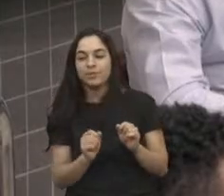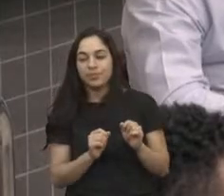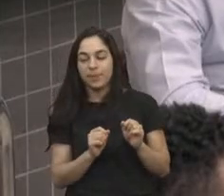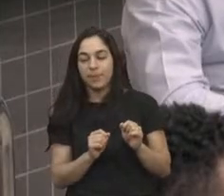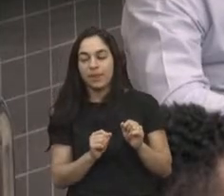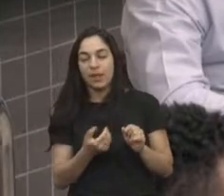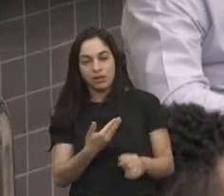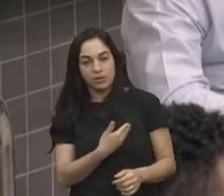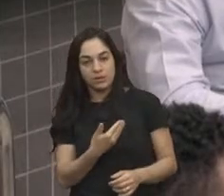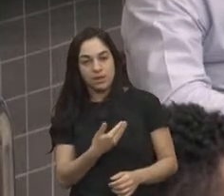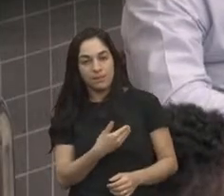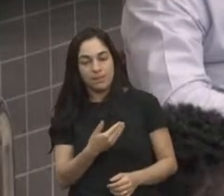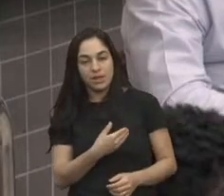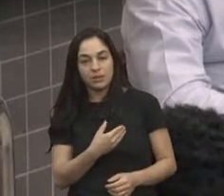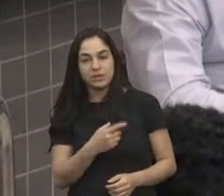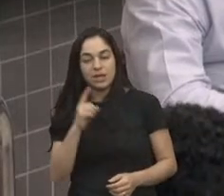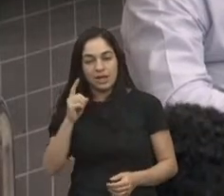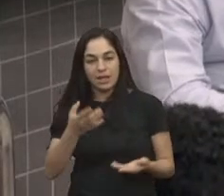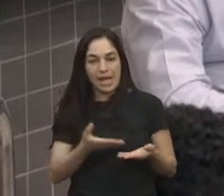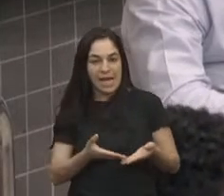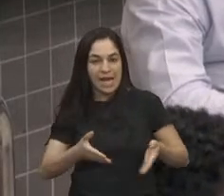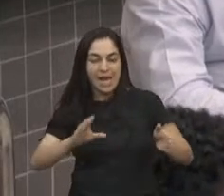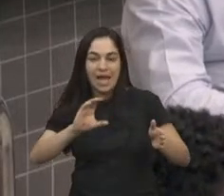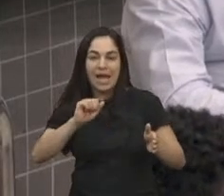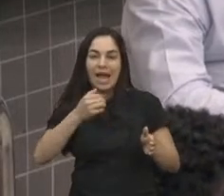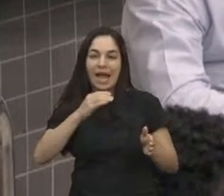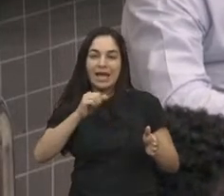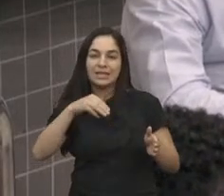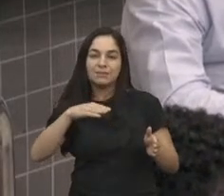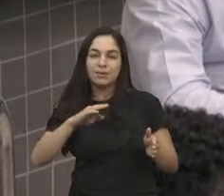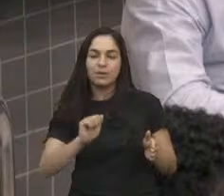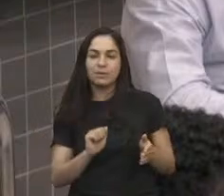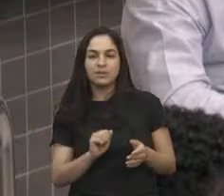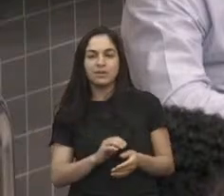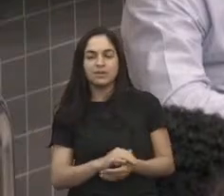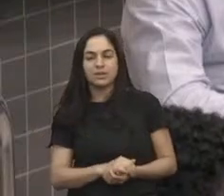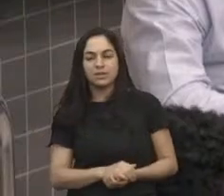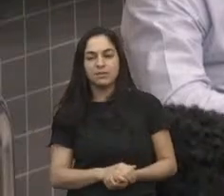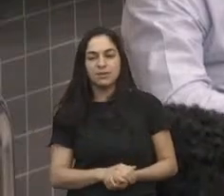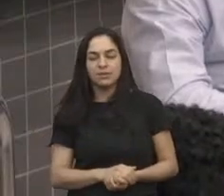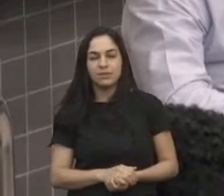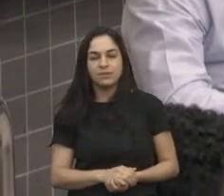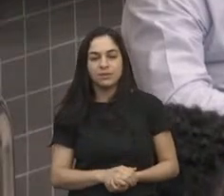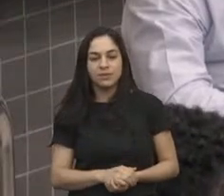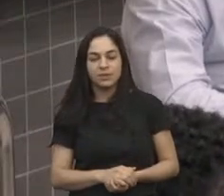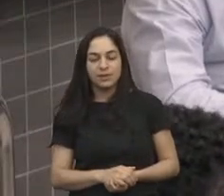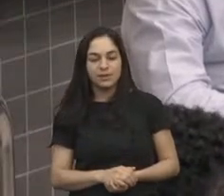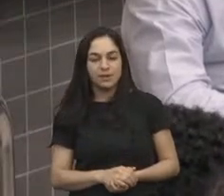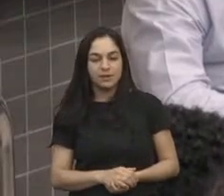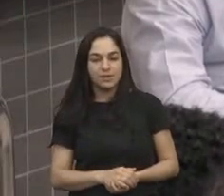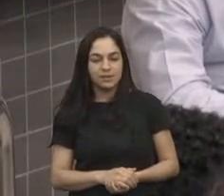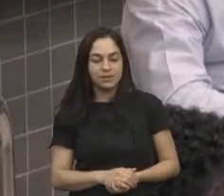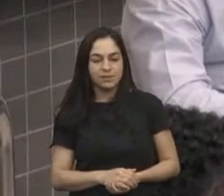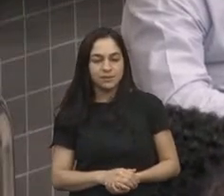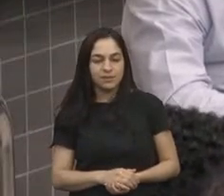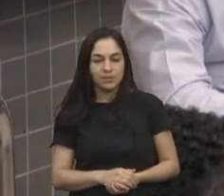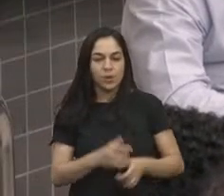dos amigos caçambeiros que estão aqui, eu acho que eles hoje levam lá no aterro, certo? Não?